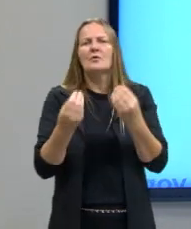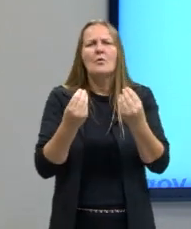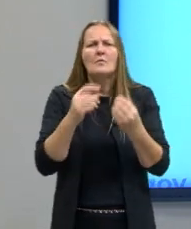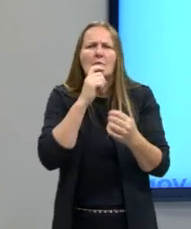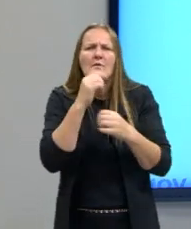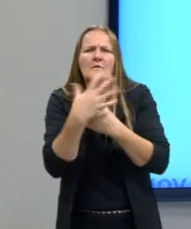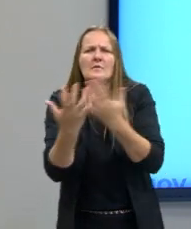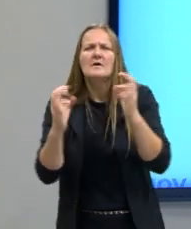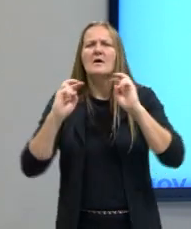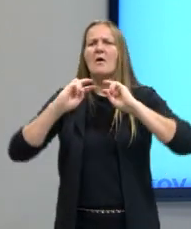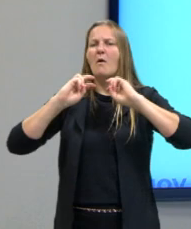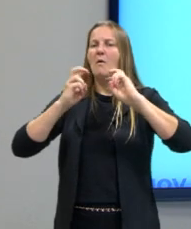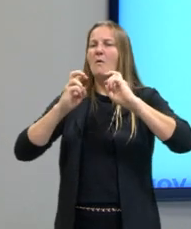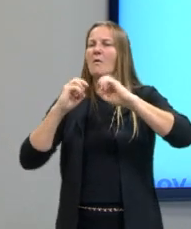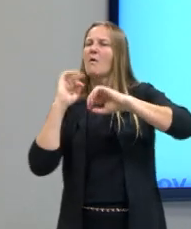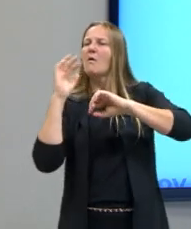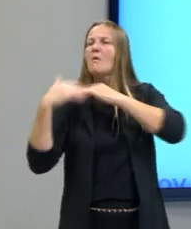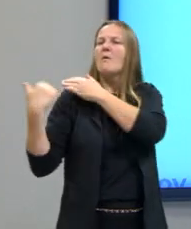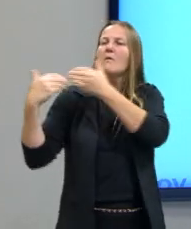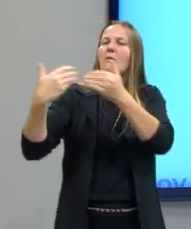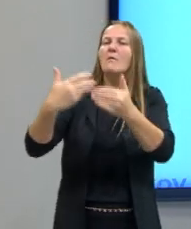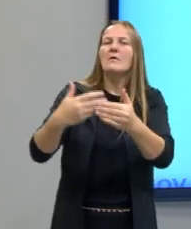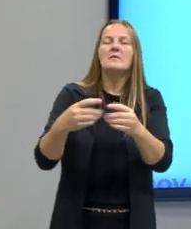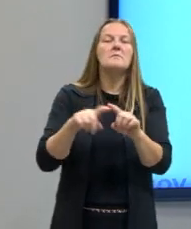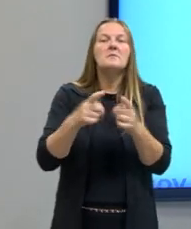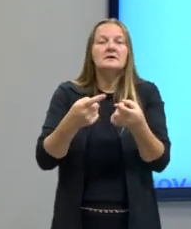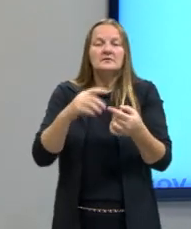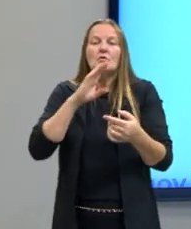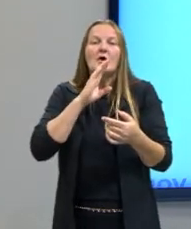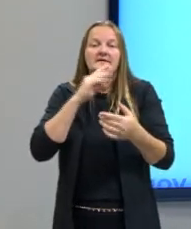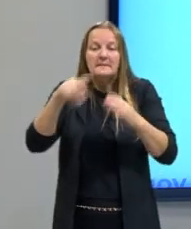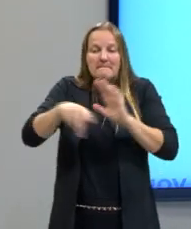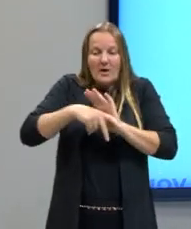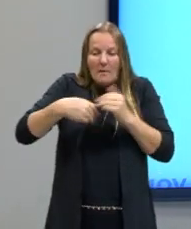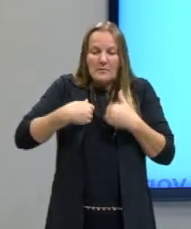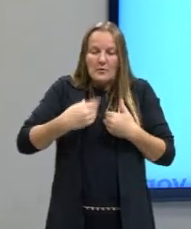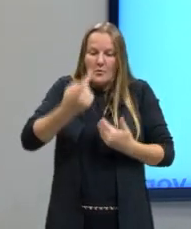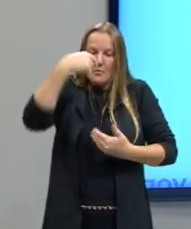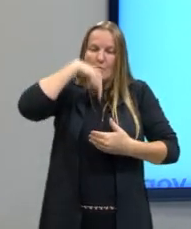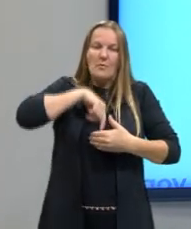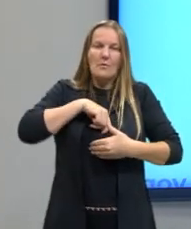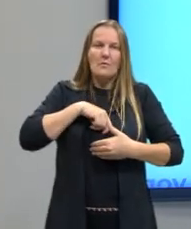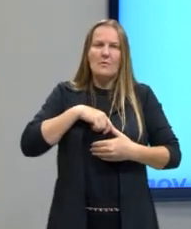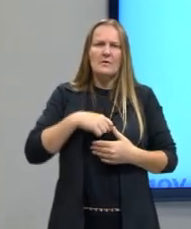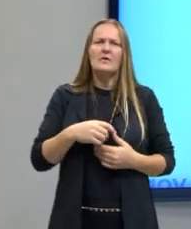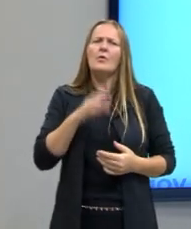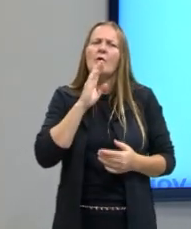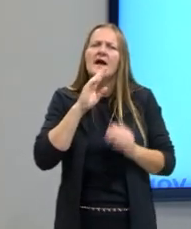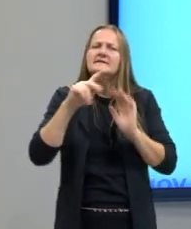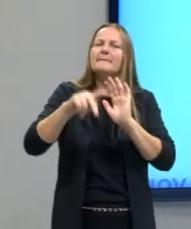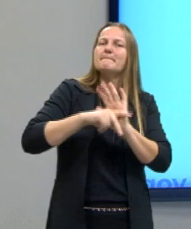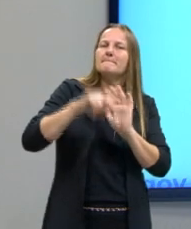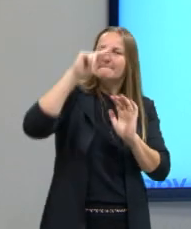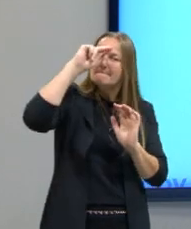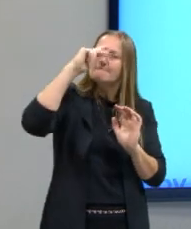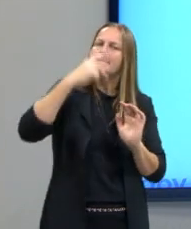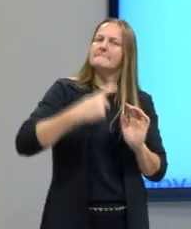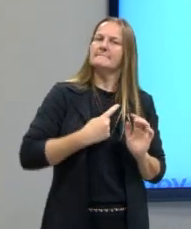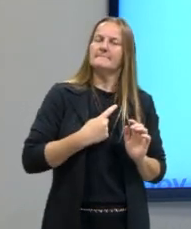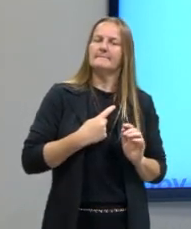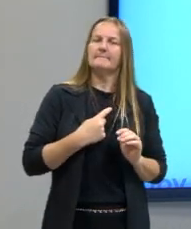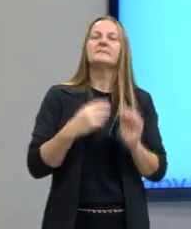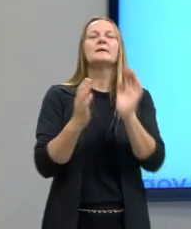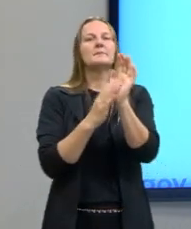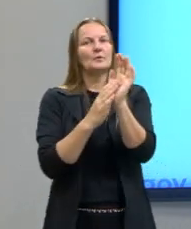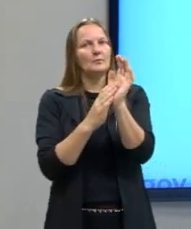os problemas cosmológicos sem se conhecer o próprio ser humano tem um conhece-te a ti mesmo então a proposta